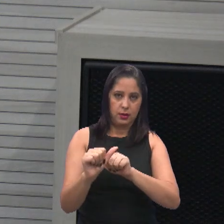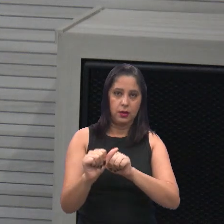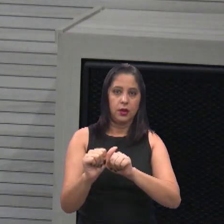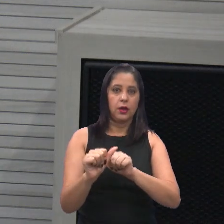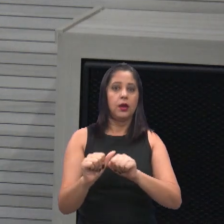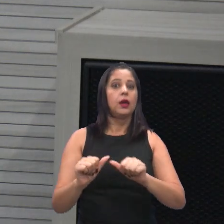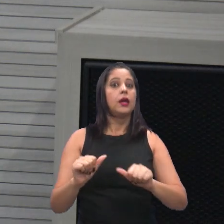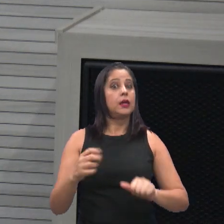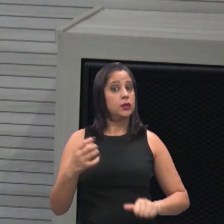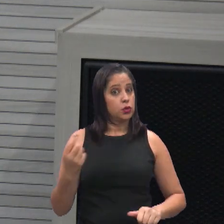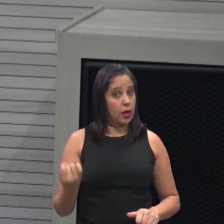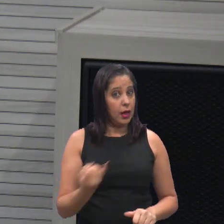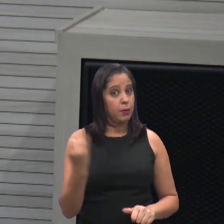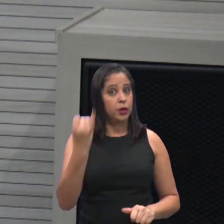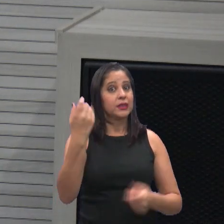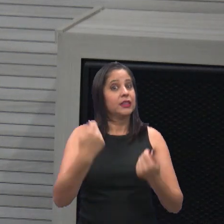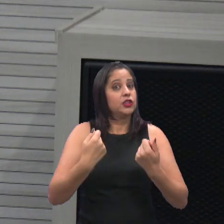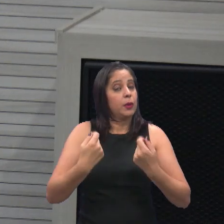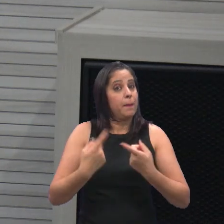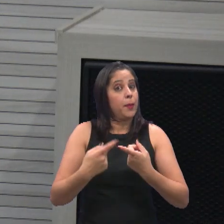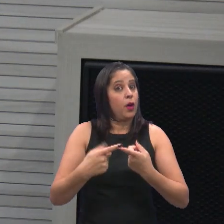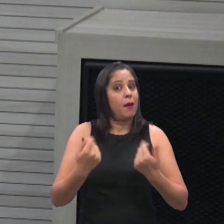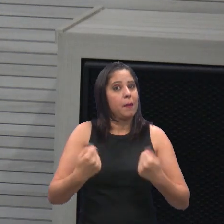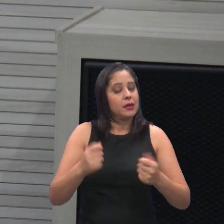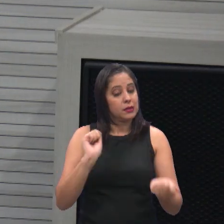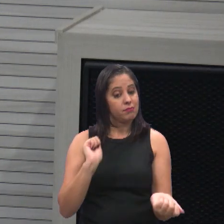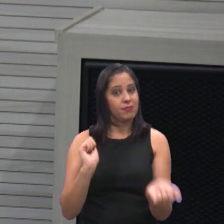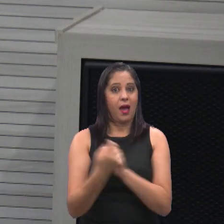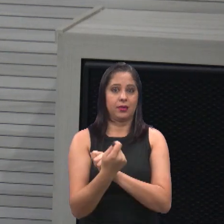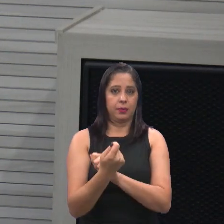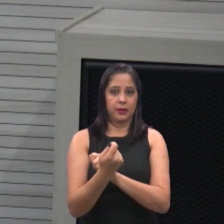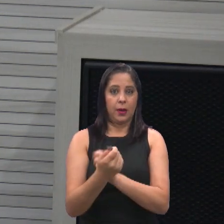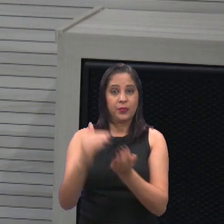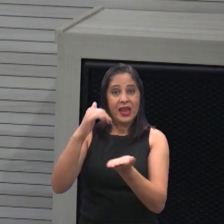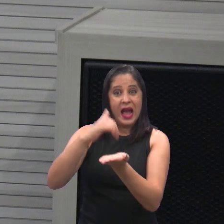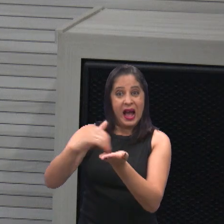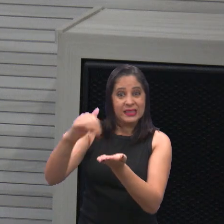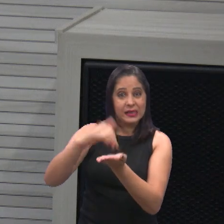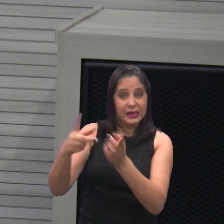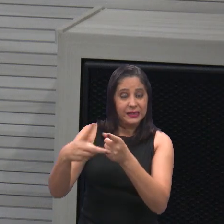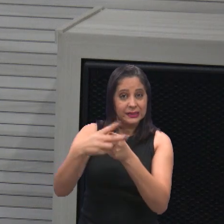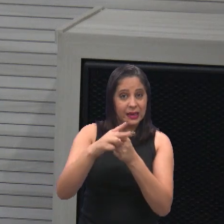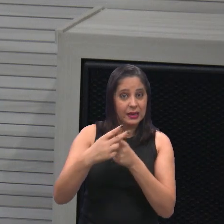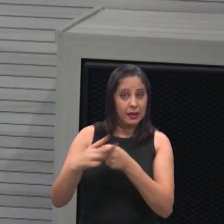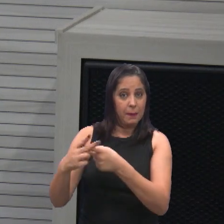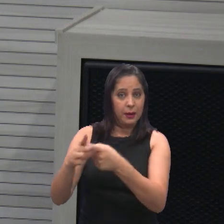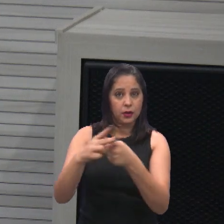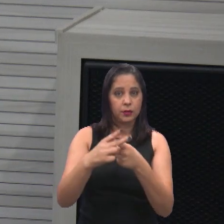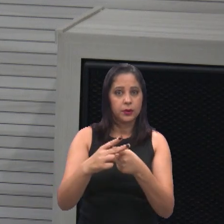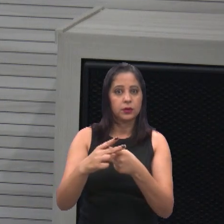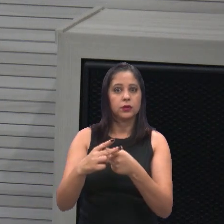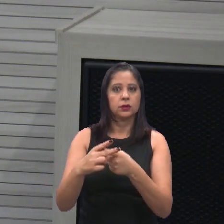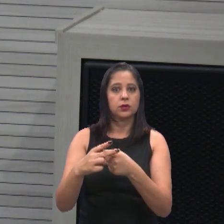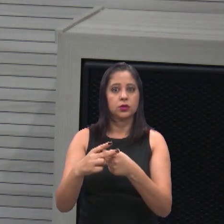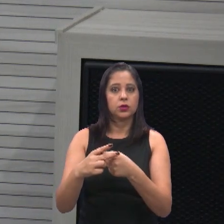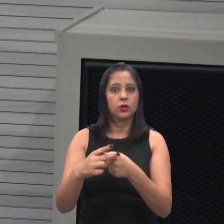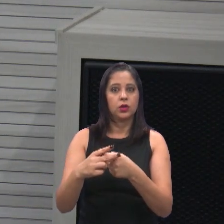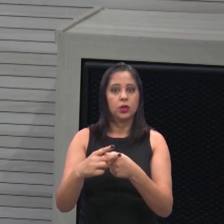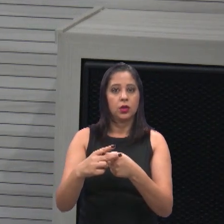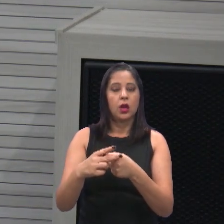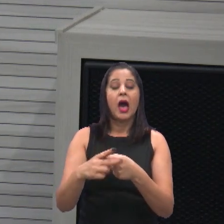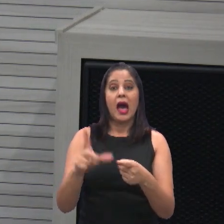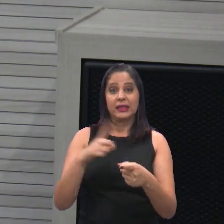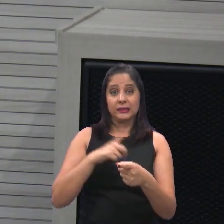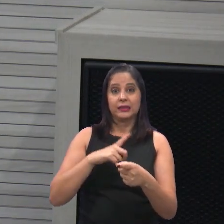para adequar essas questões das árvores, entendendo que a Secretaria de Manutenção da cidade, ela tem o próprio viveiro